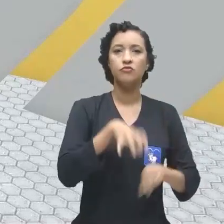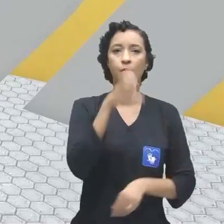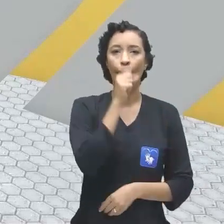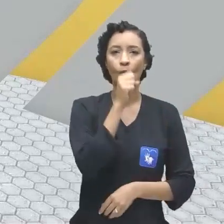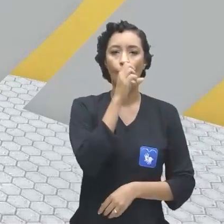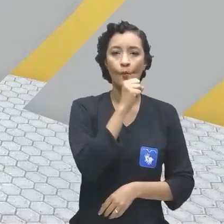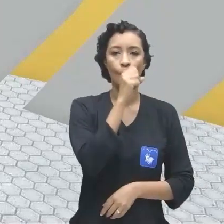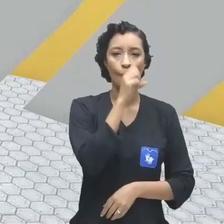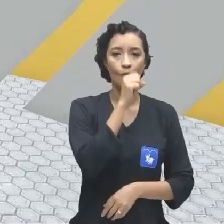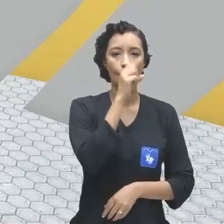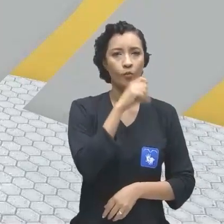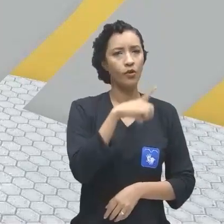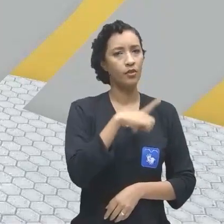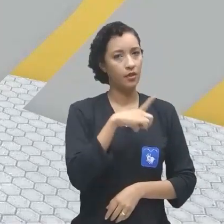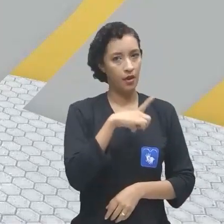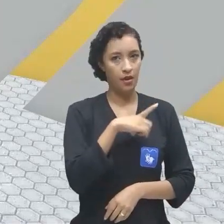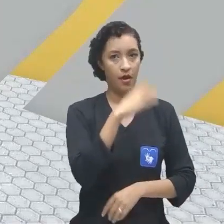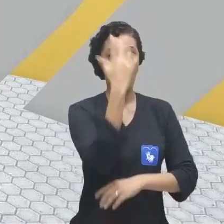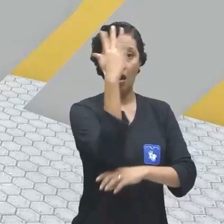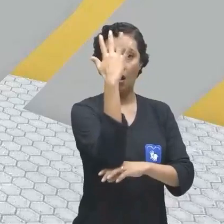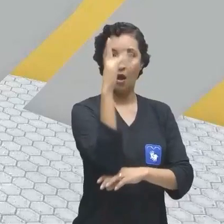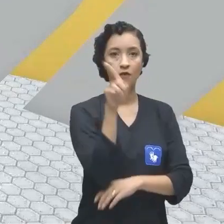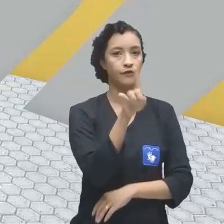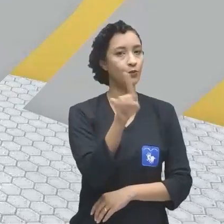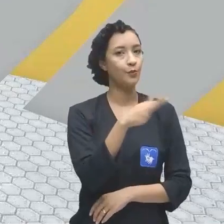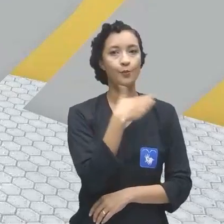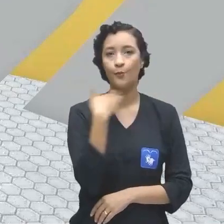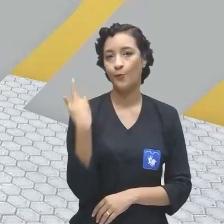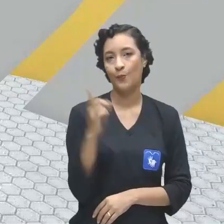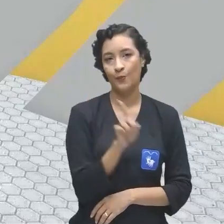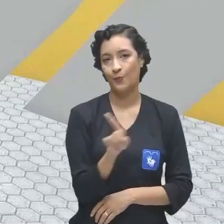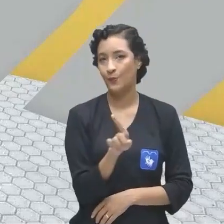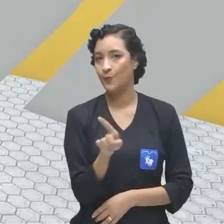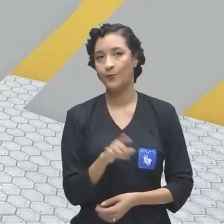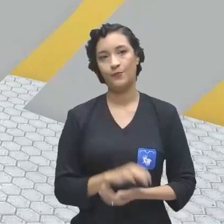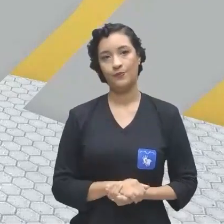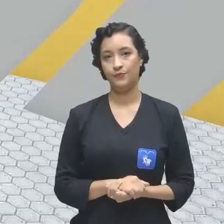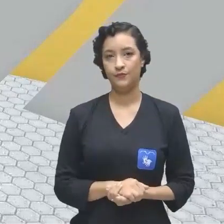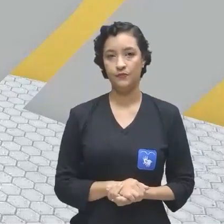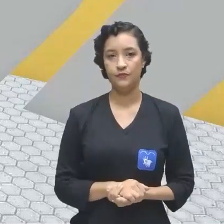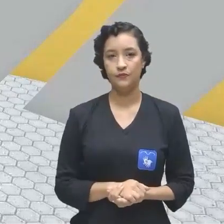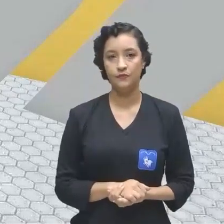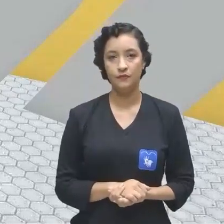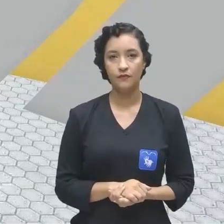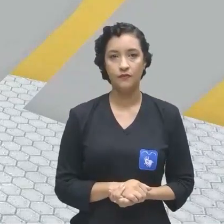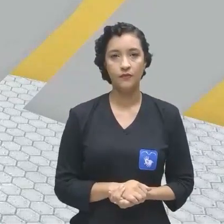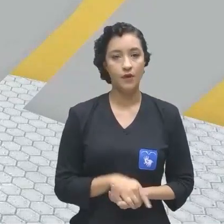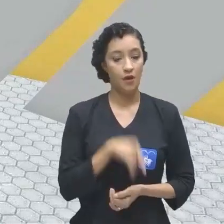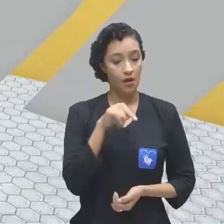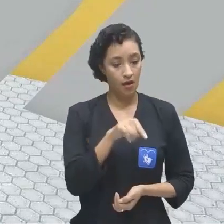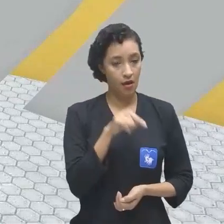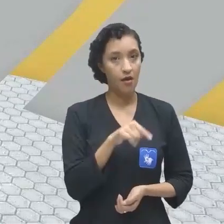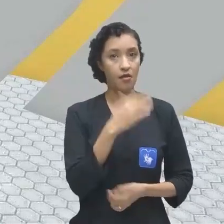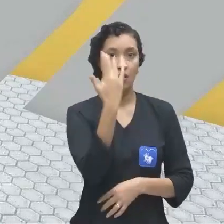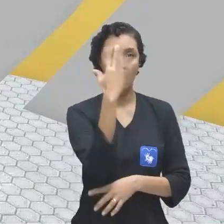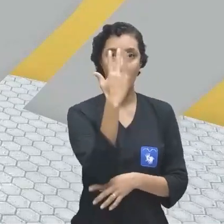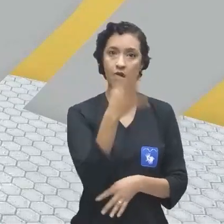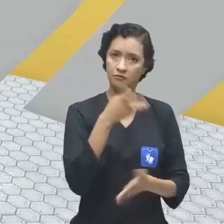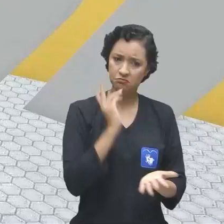vem a árvore está lá de novo, a não ser que tenha acontecido algum problema, né? Mas o natural é que ela esteja lá